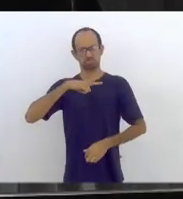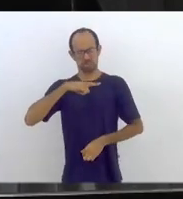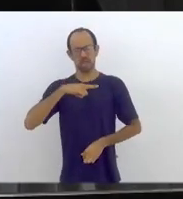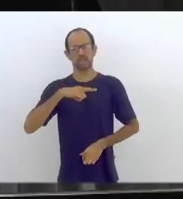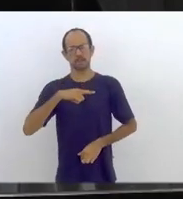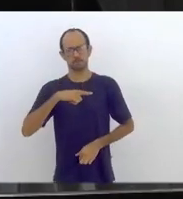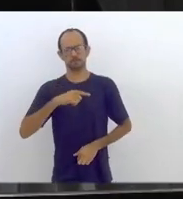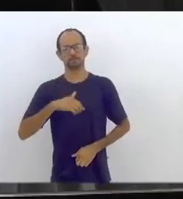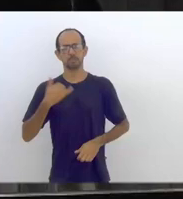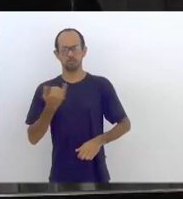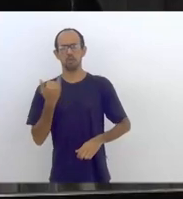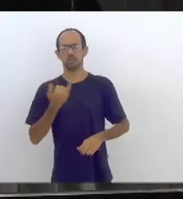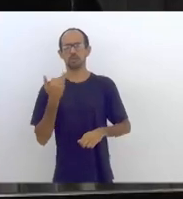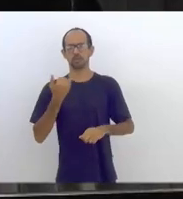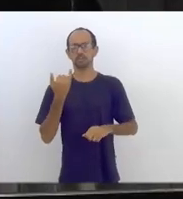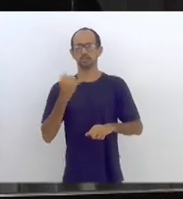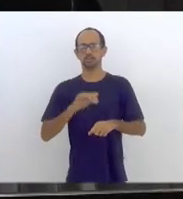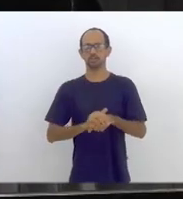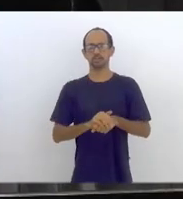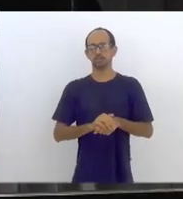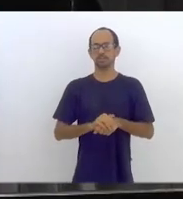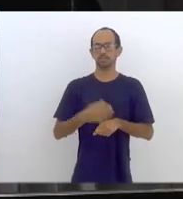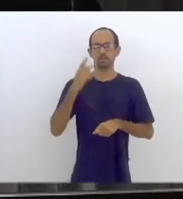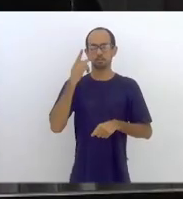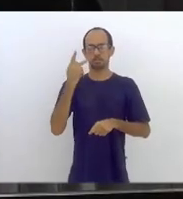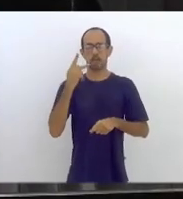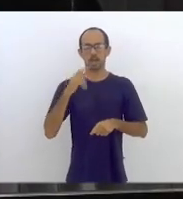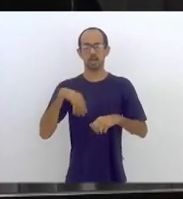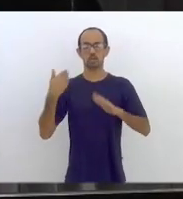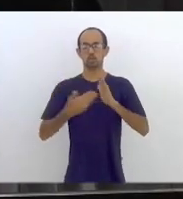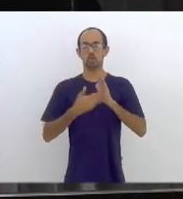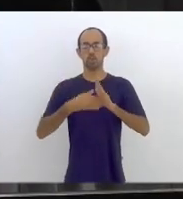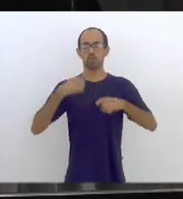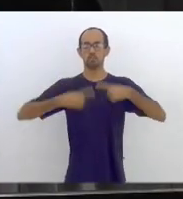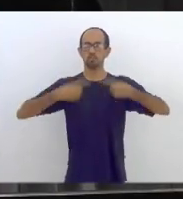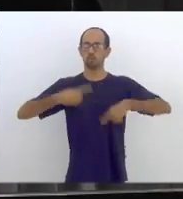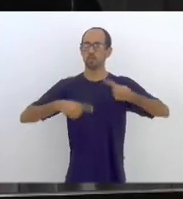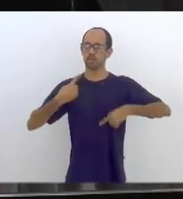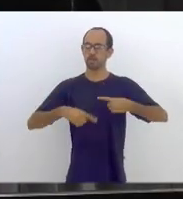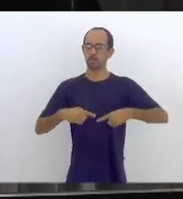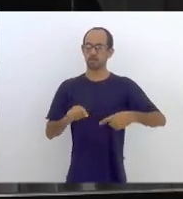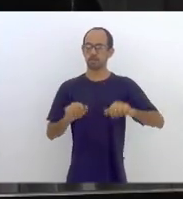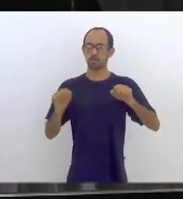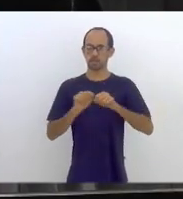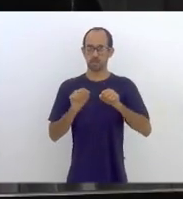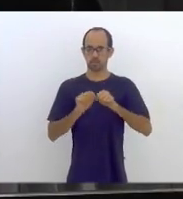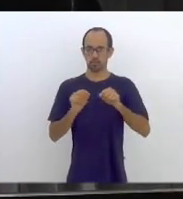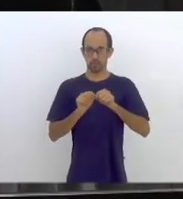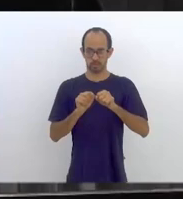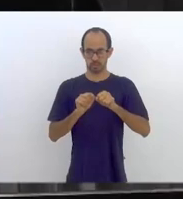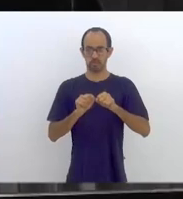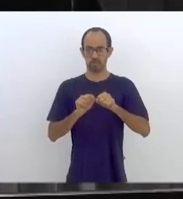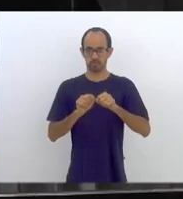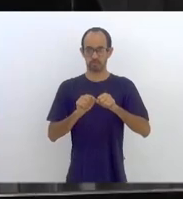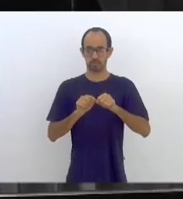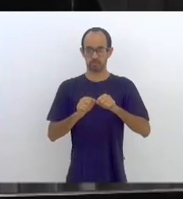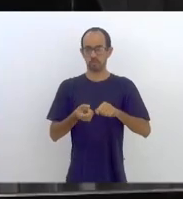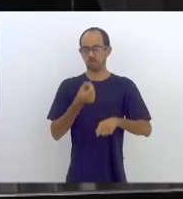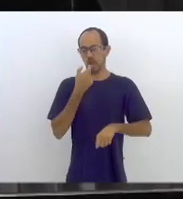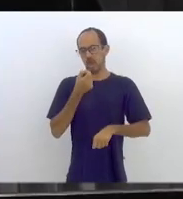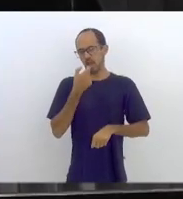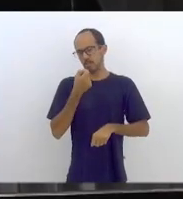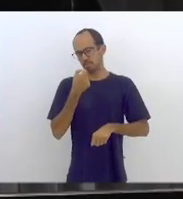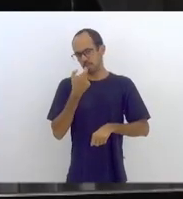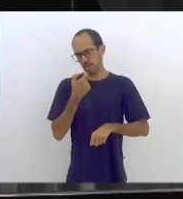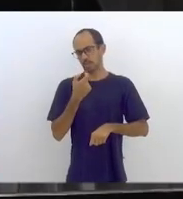e avanços importantes para toda a política que foi feita com as medicações